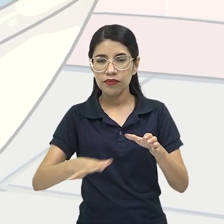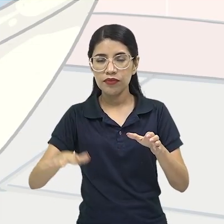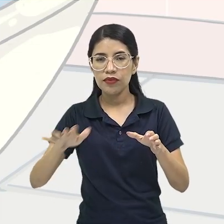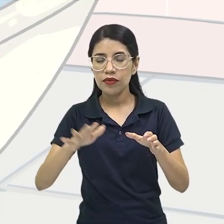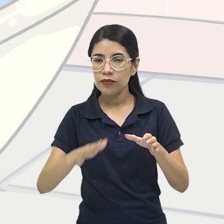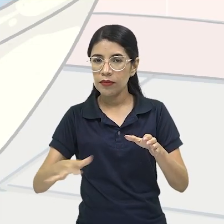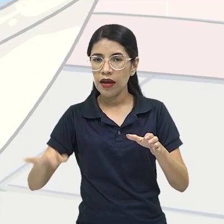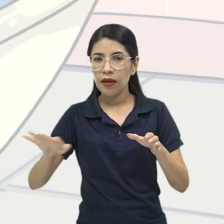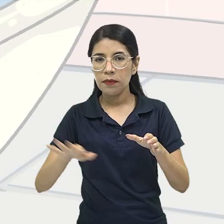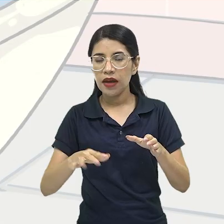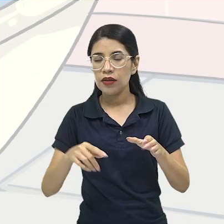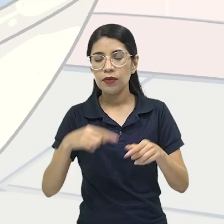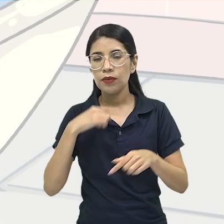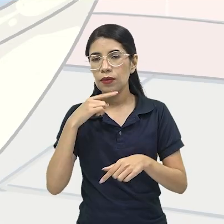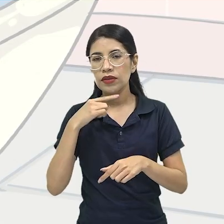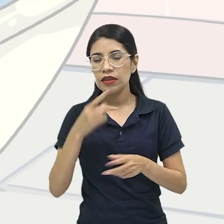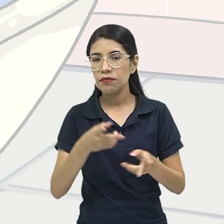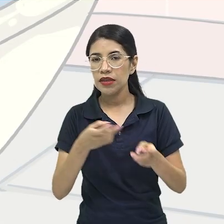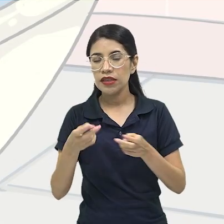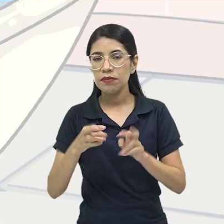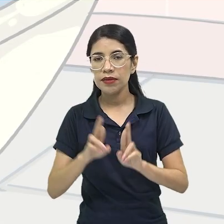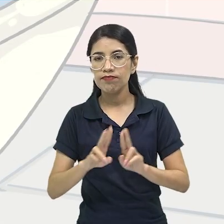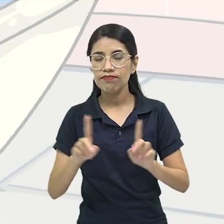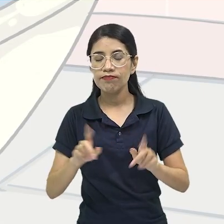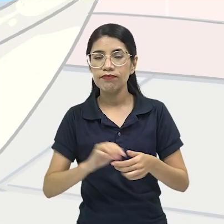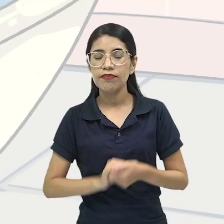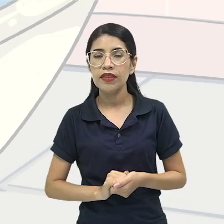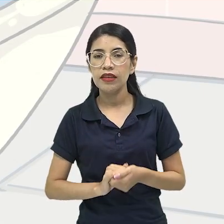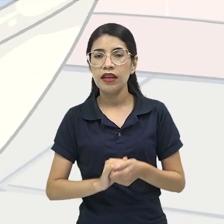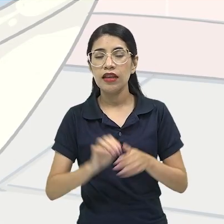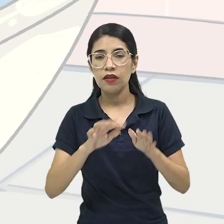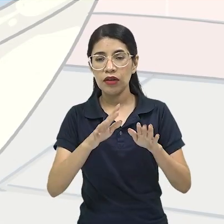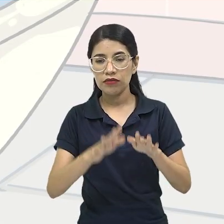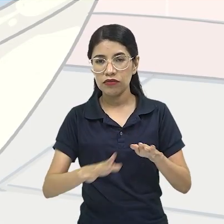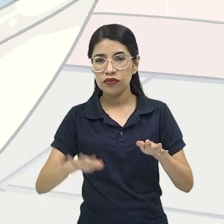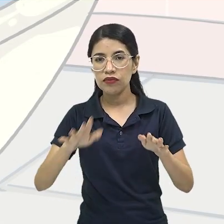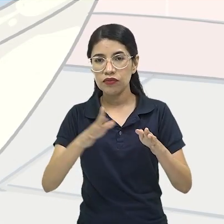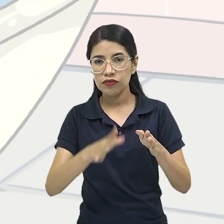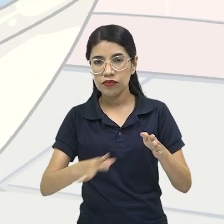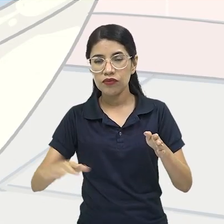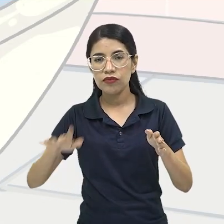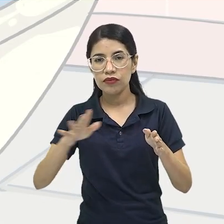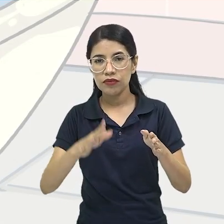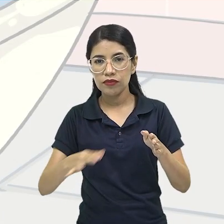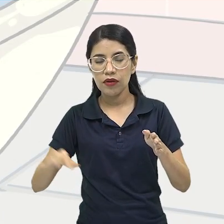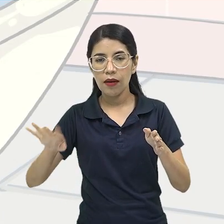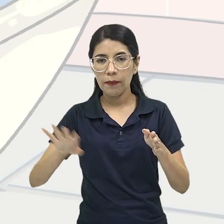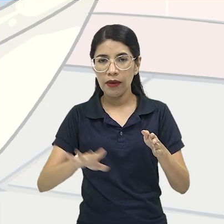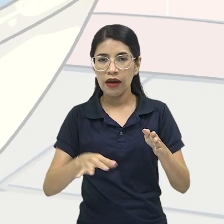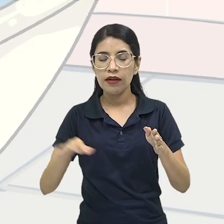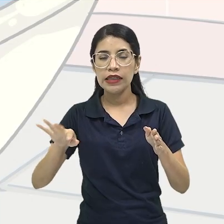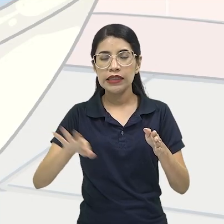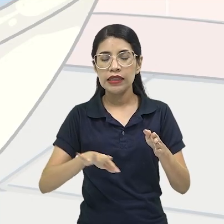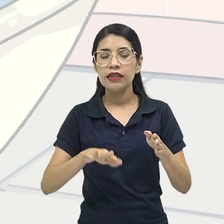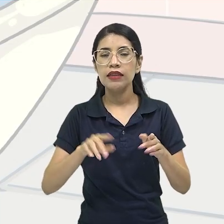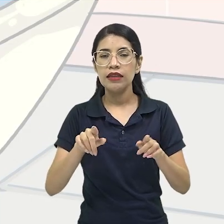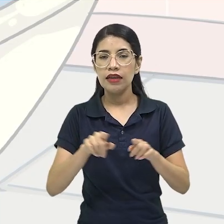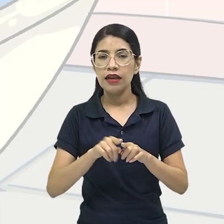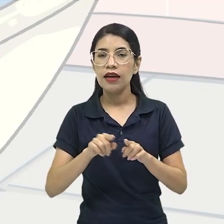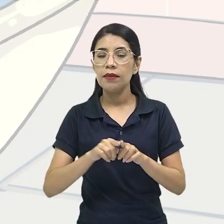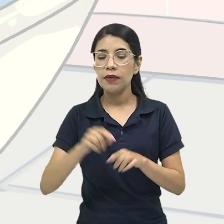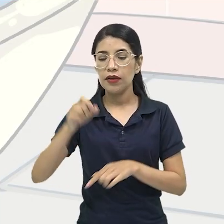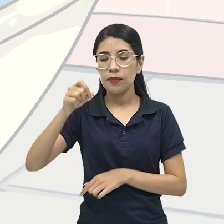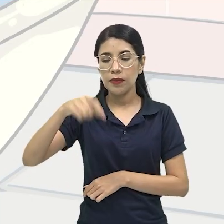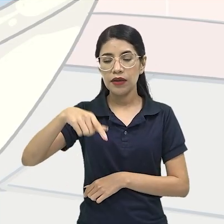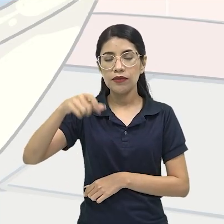não consegue perceber mais. Novas ondas chegam à sua extremidade da banheira, cada uma gerada por outro